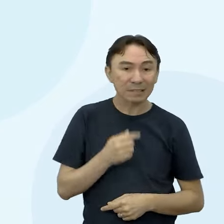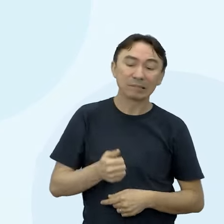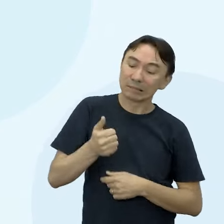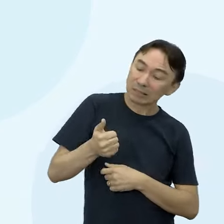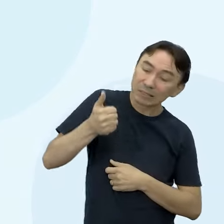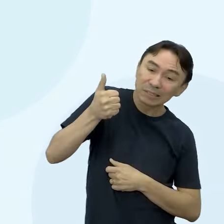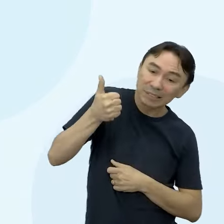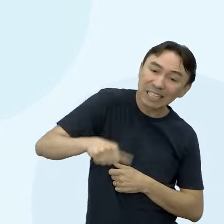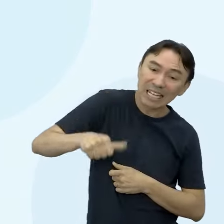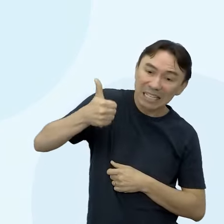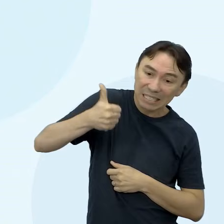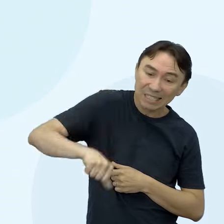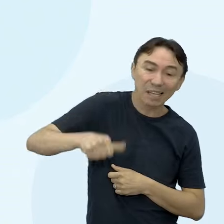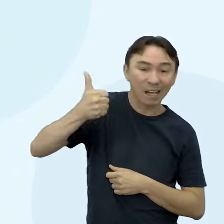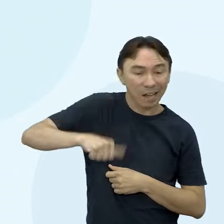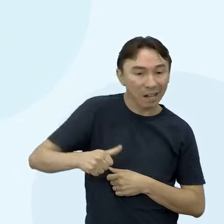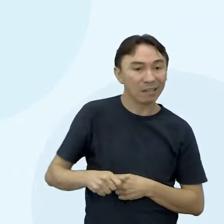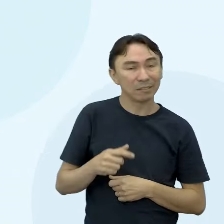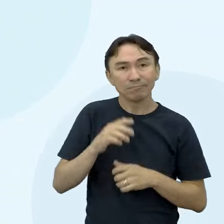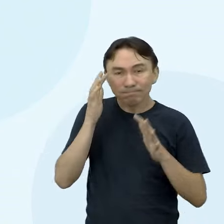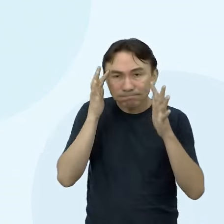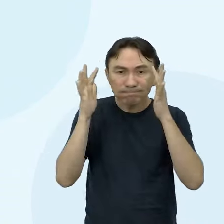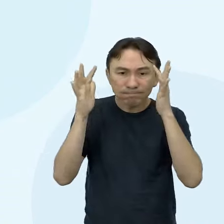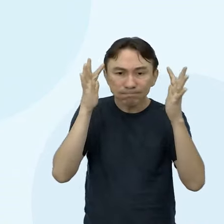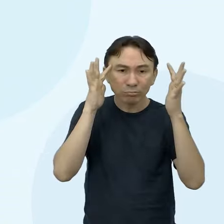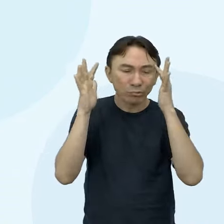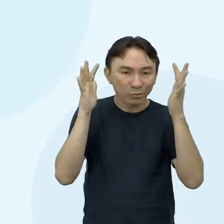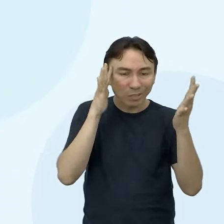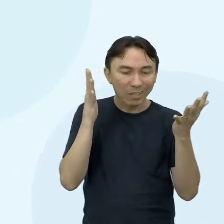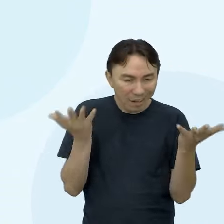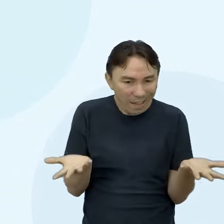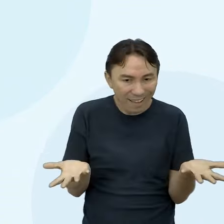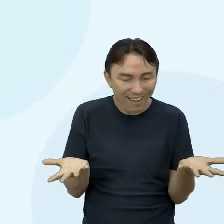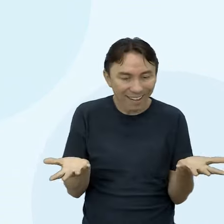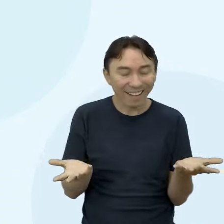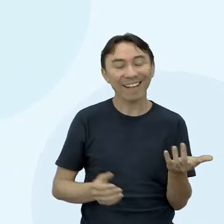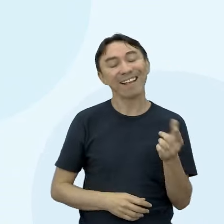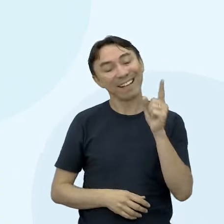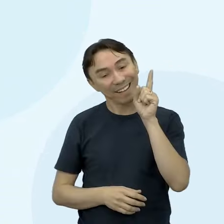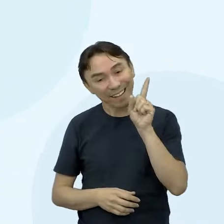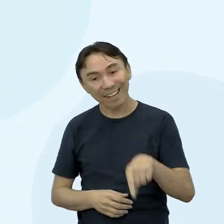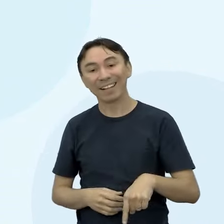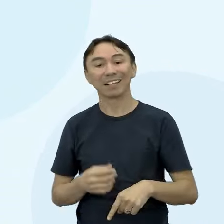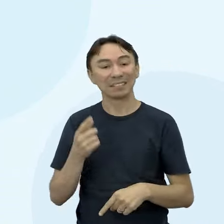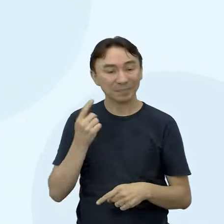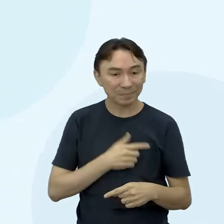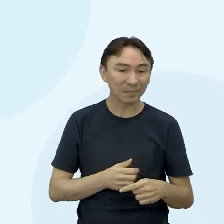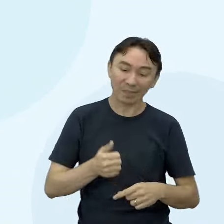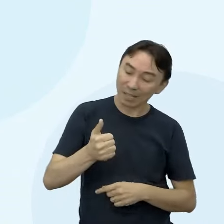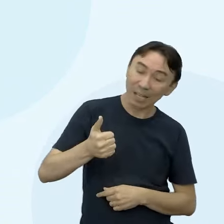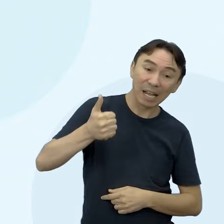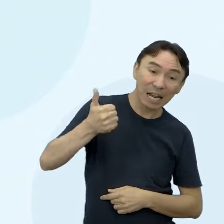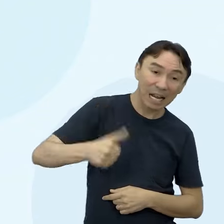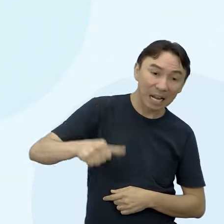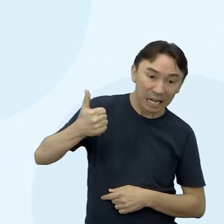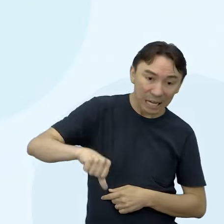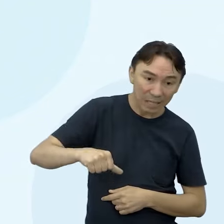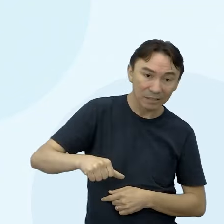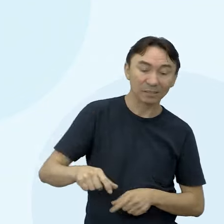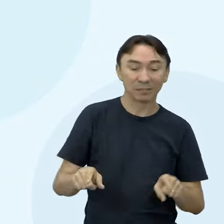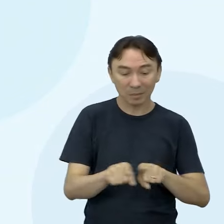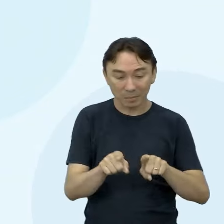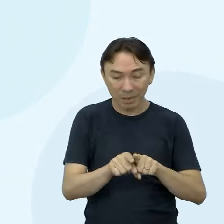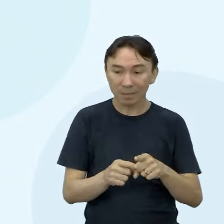vai discutir, vai refletir sobre alguma situação. E essa análise e essa